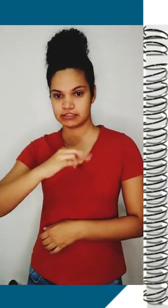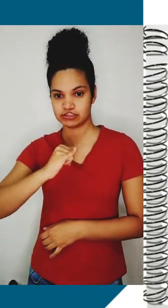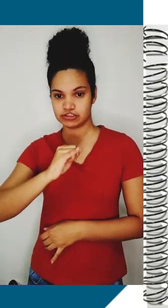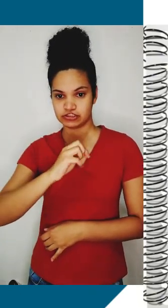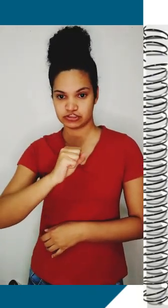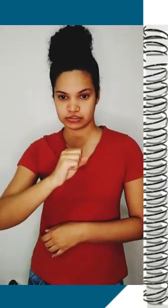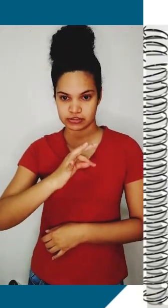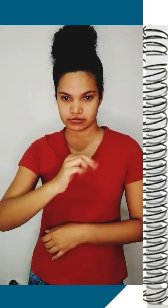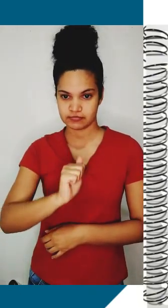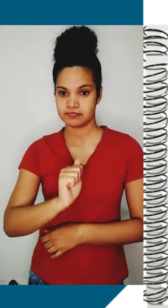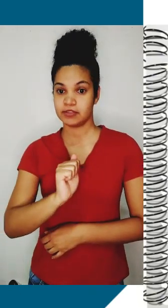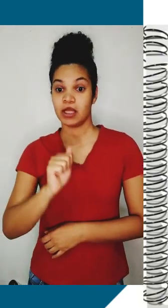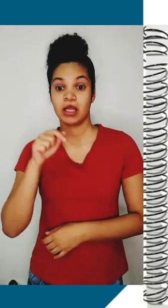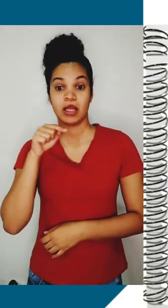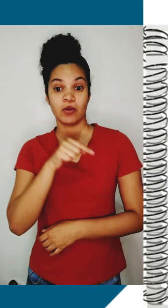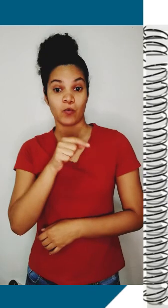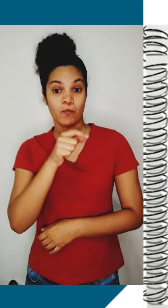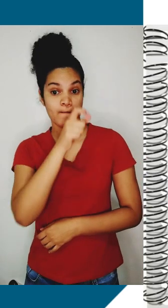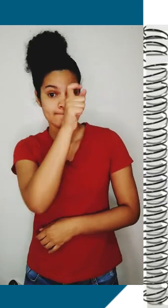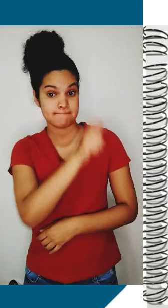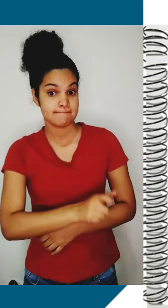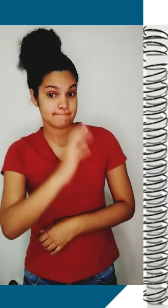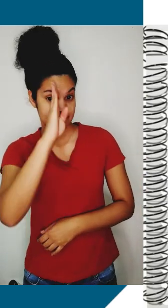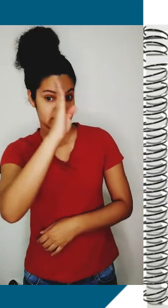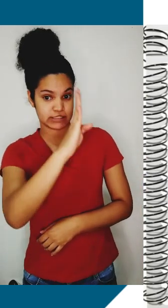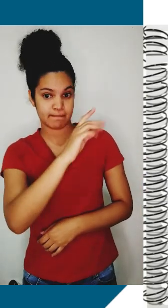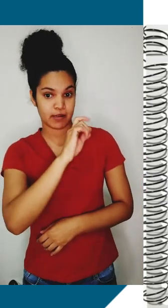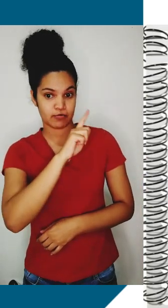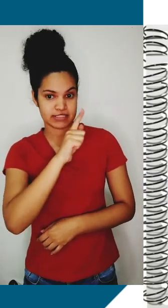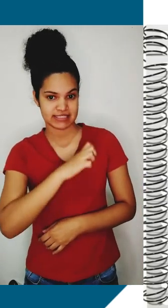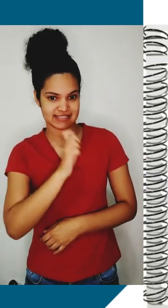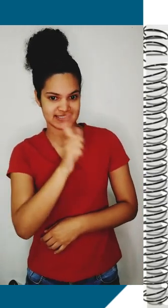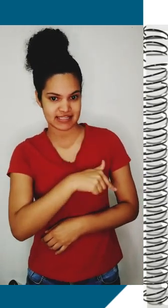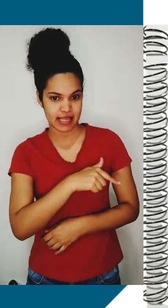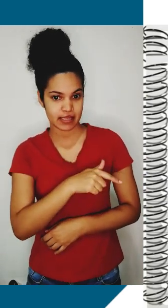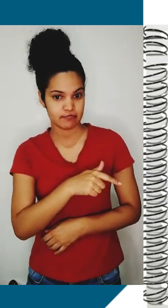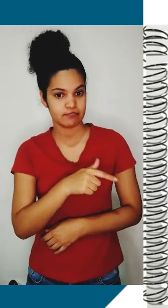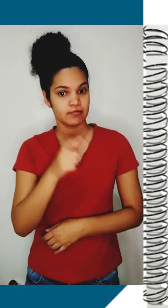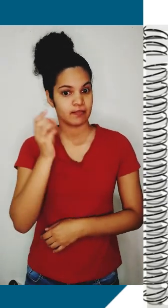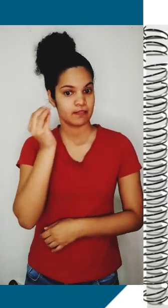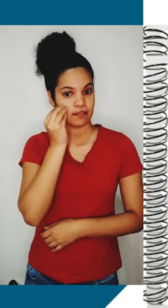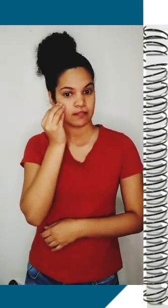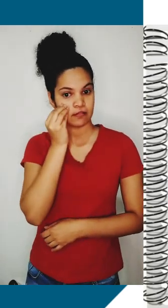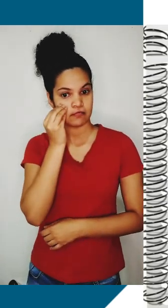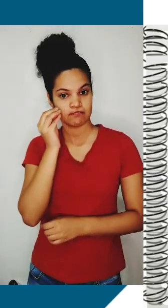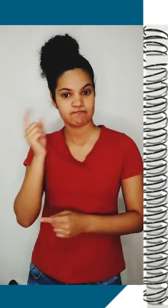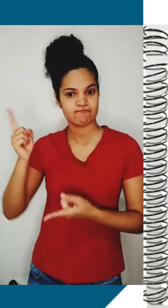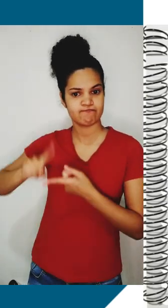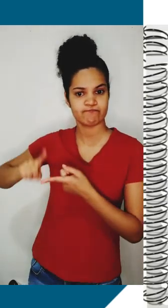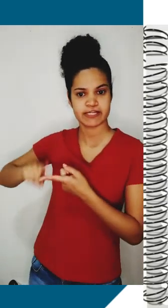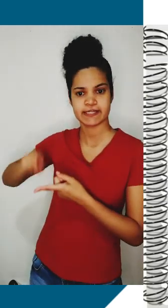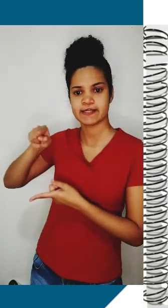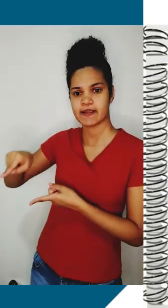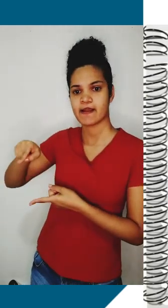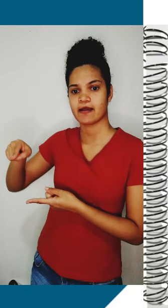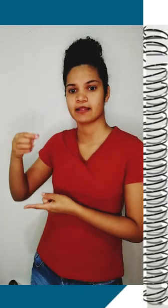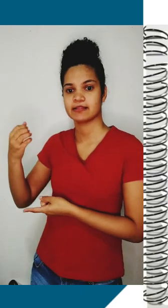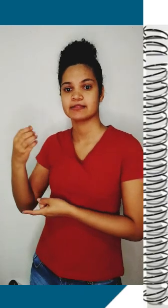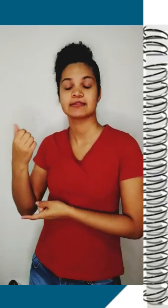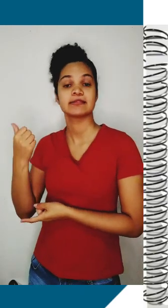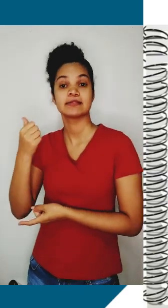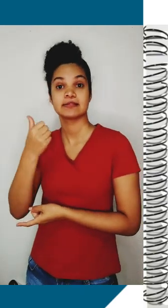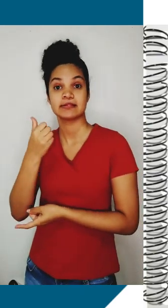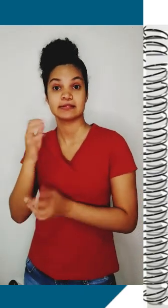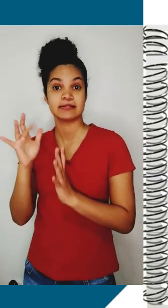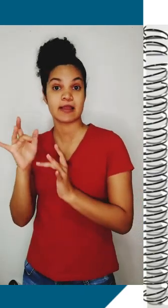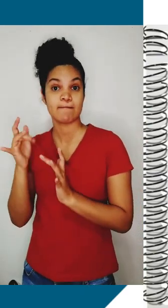morte da namorada. Infelizmente, atitudes como a do personagem não se restringem a narrativas fictícias. Muitas pessoas assumem o